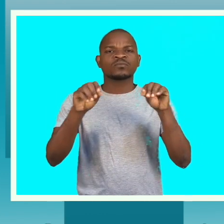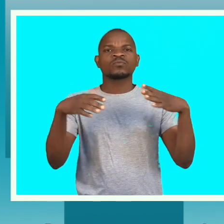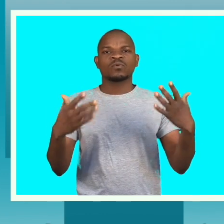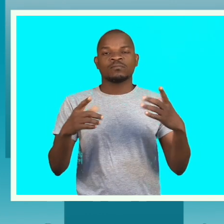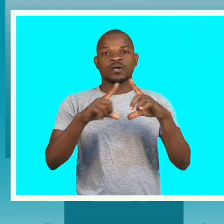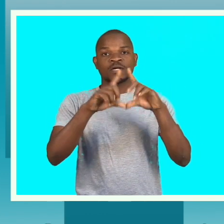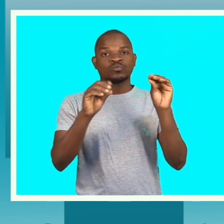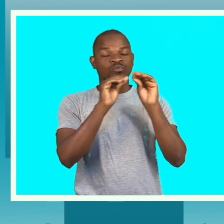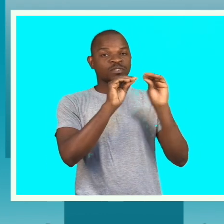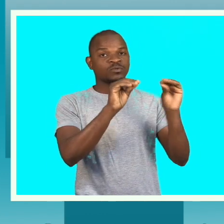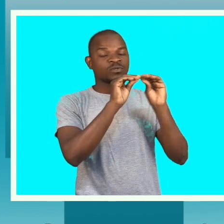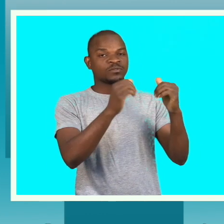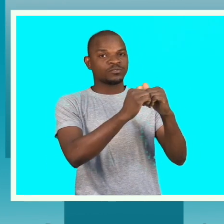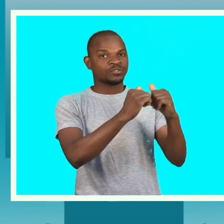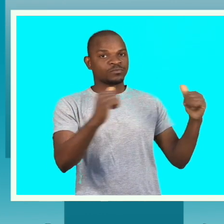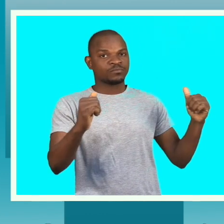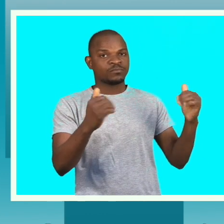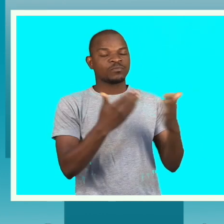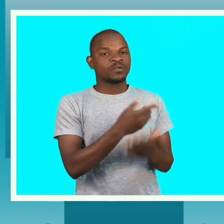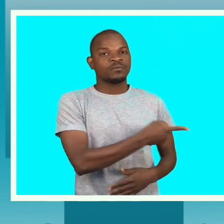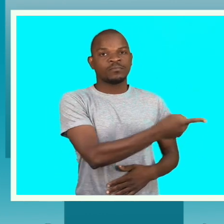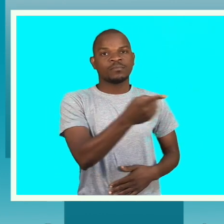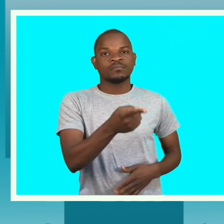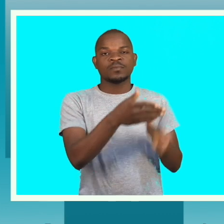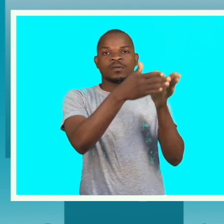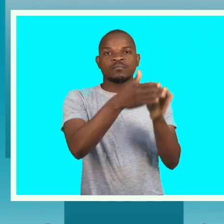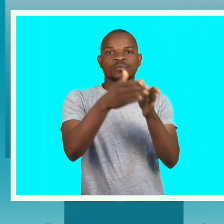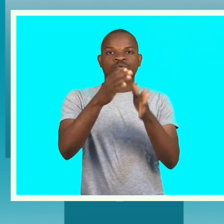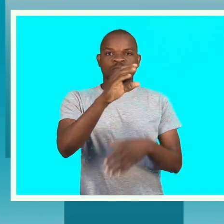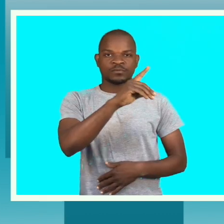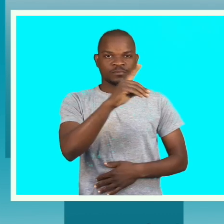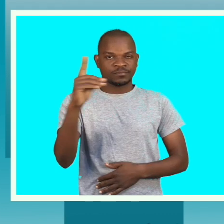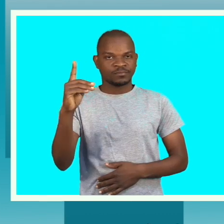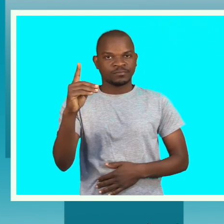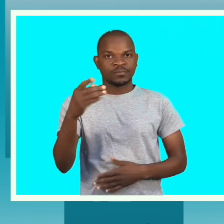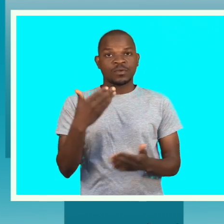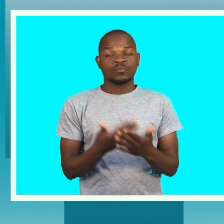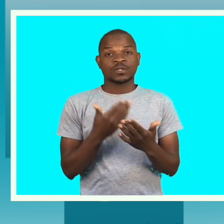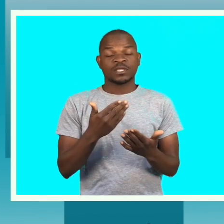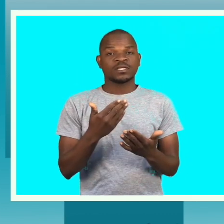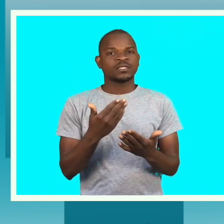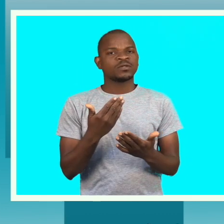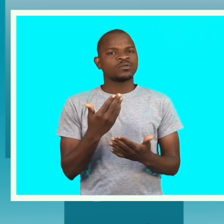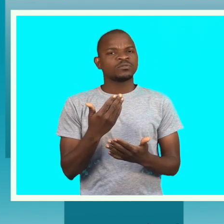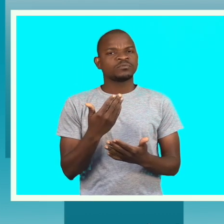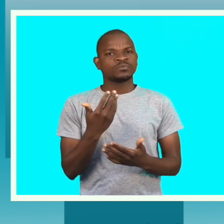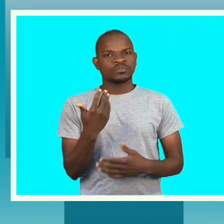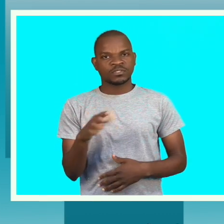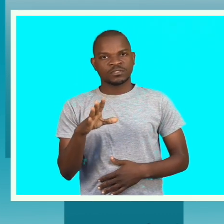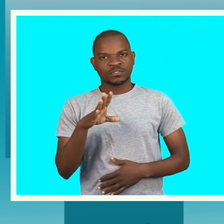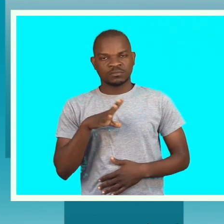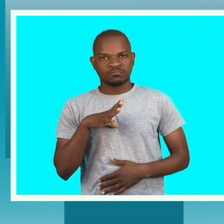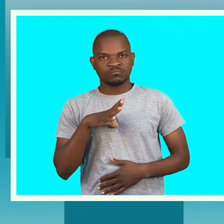educação especial, não é? Para esta camada. Porque só existe